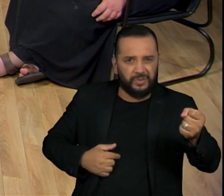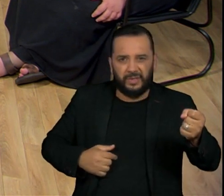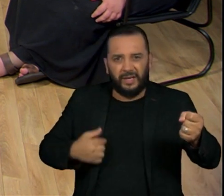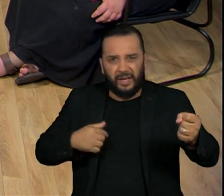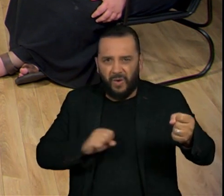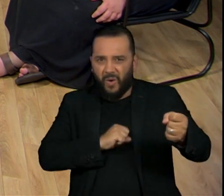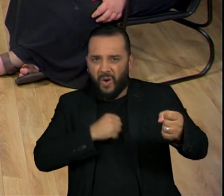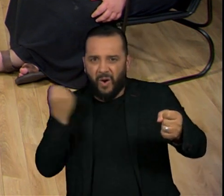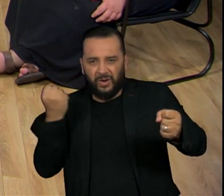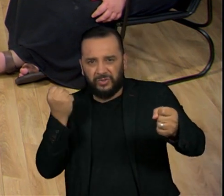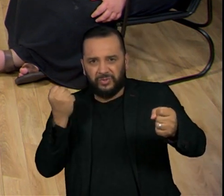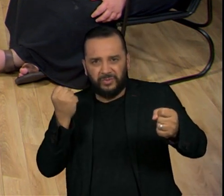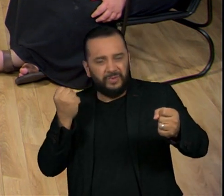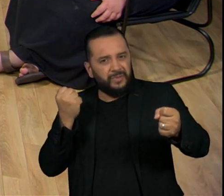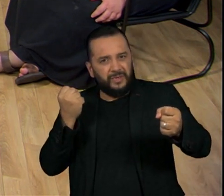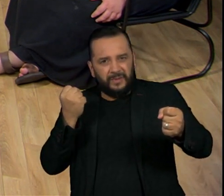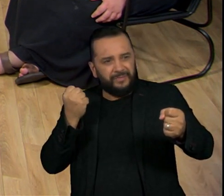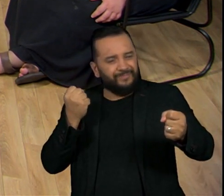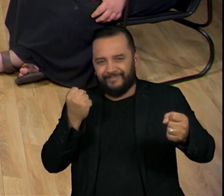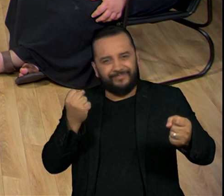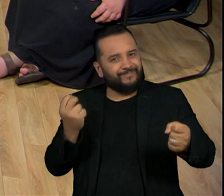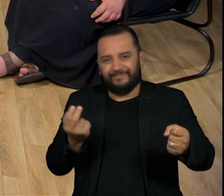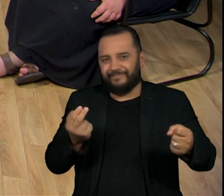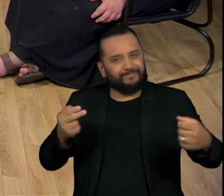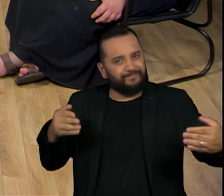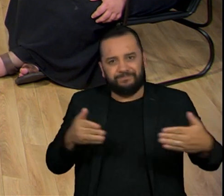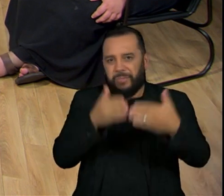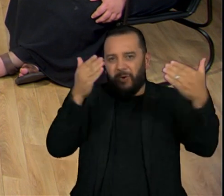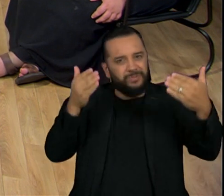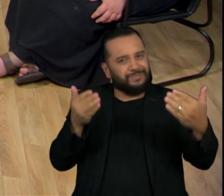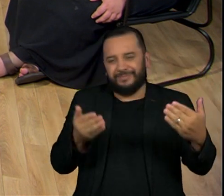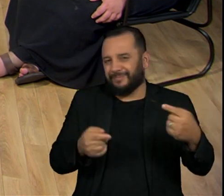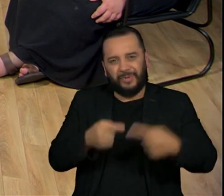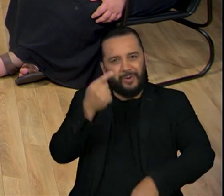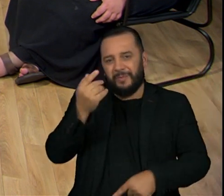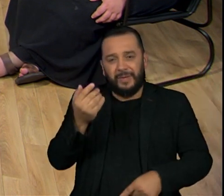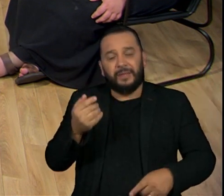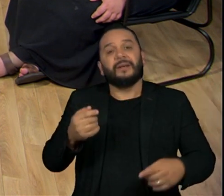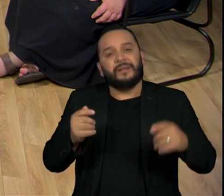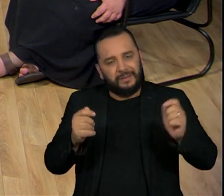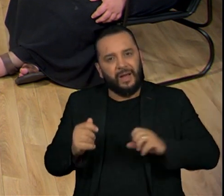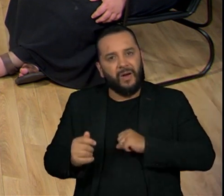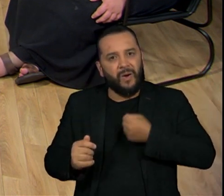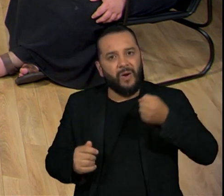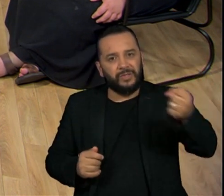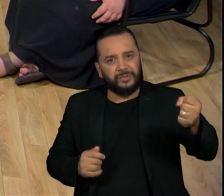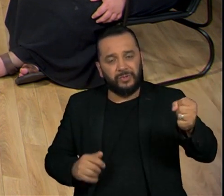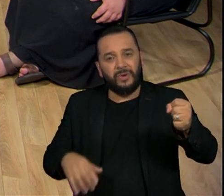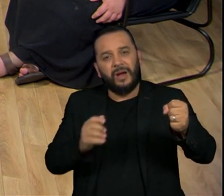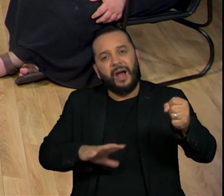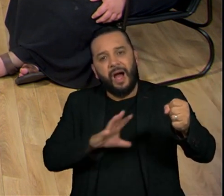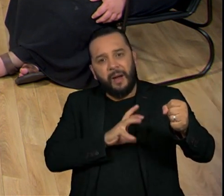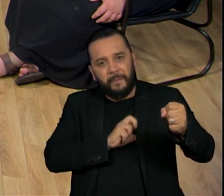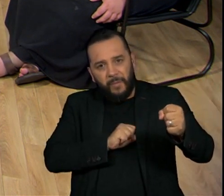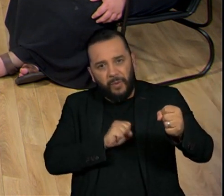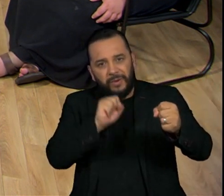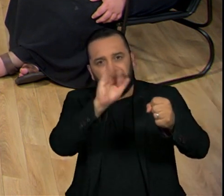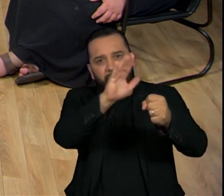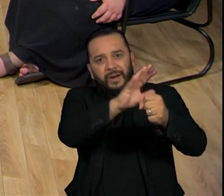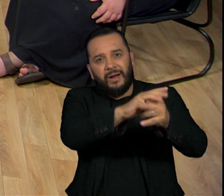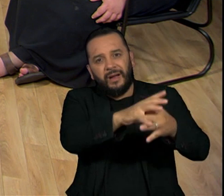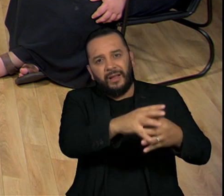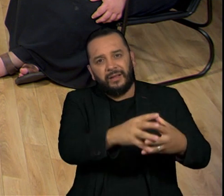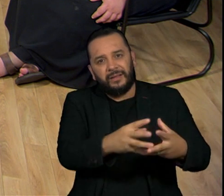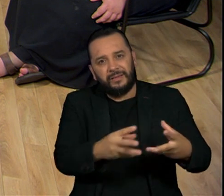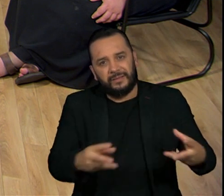o ódio. E esse amor precisa ser concreta, não somente na interação dia a dia, extremamente importante nas